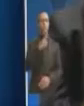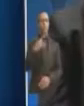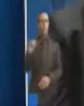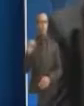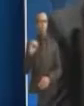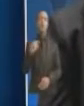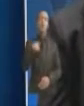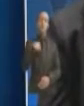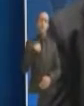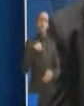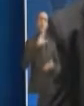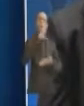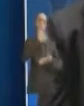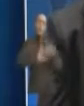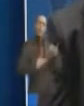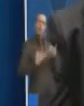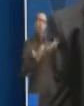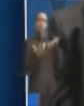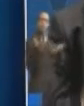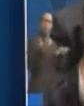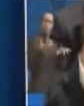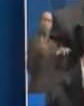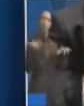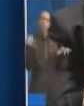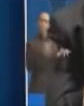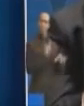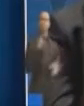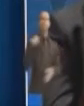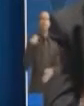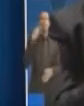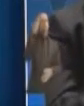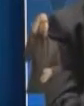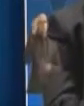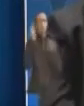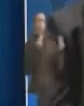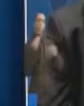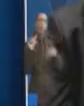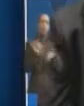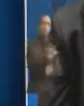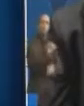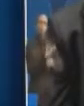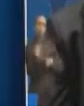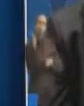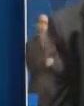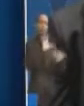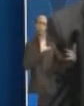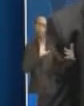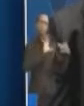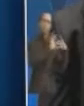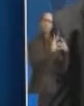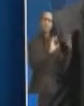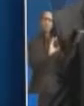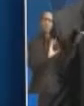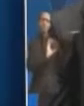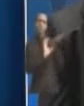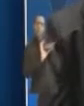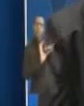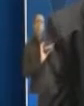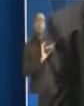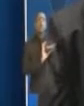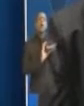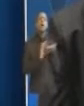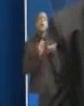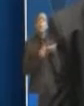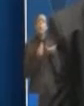Fui o relator na Câmara, isso mostra que nós sabemos o caminho de como conseguir recursos federais para fazer um